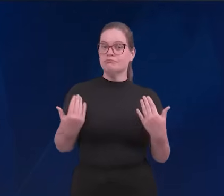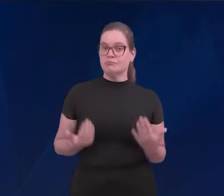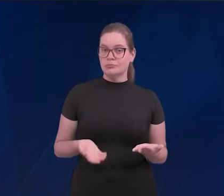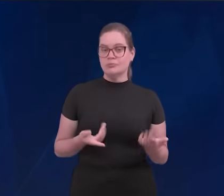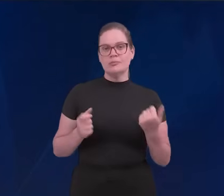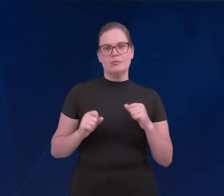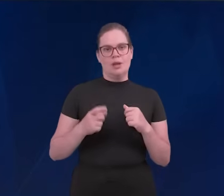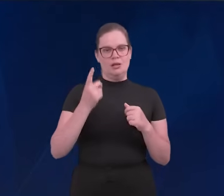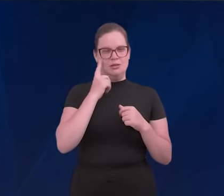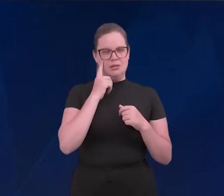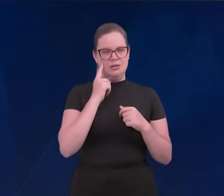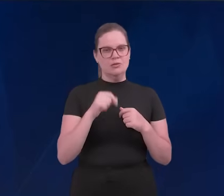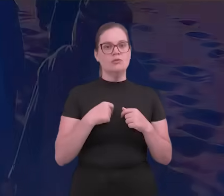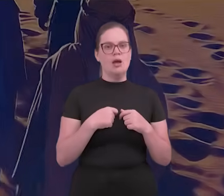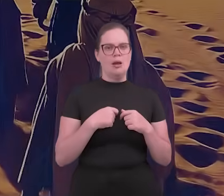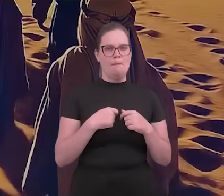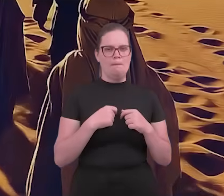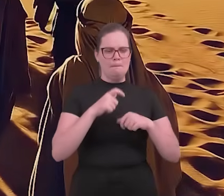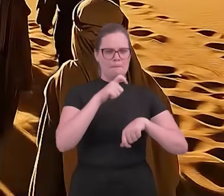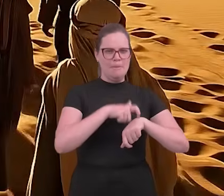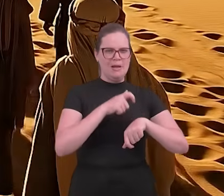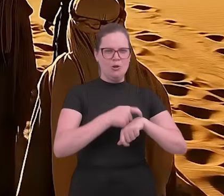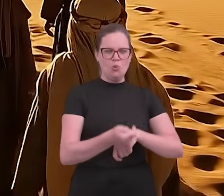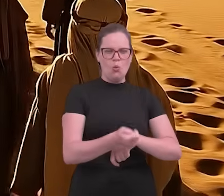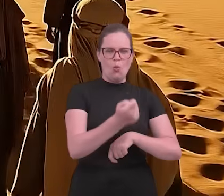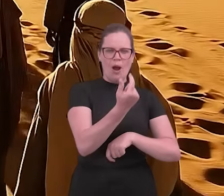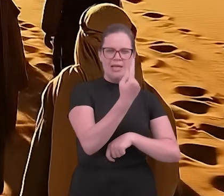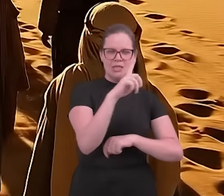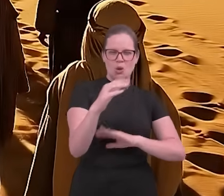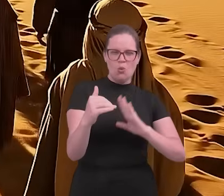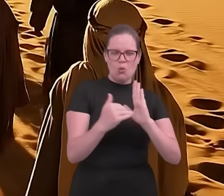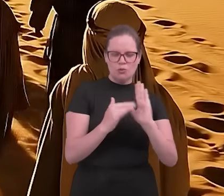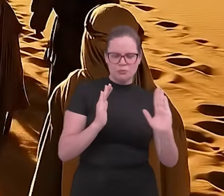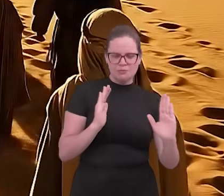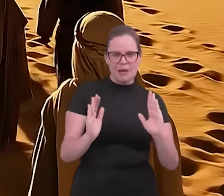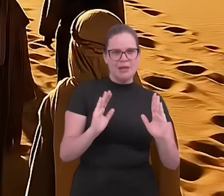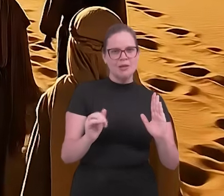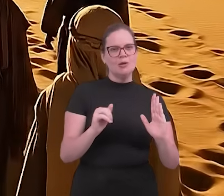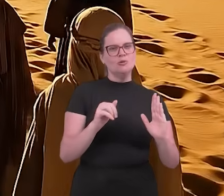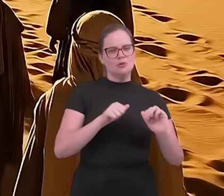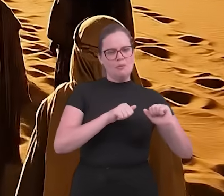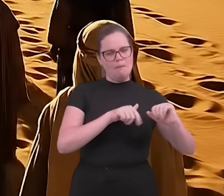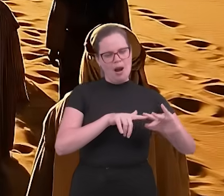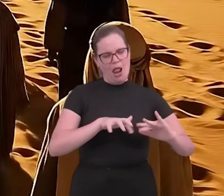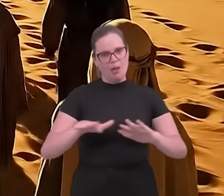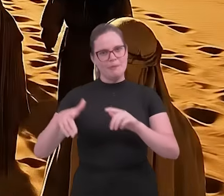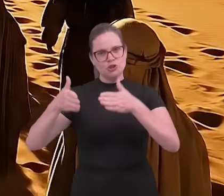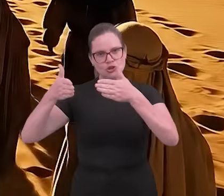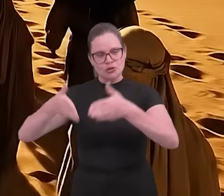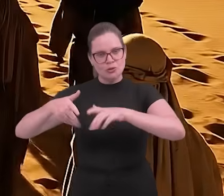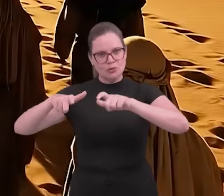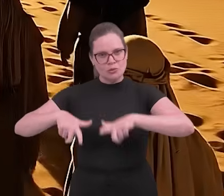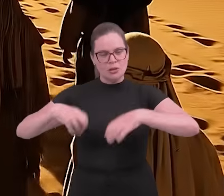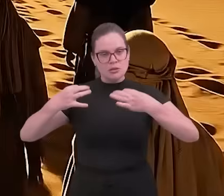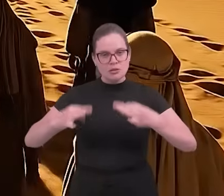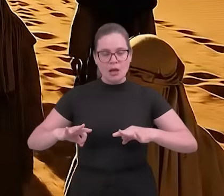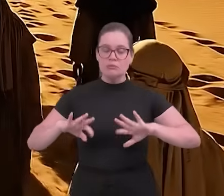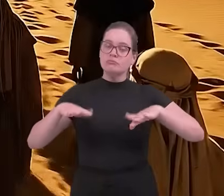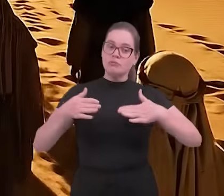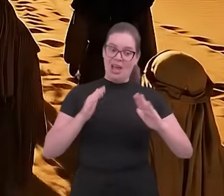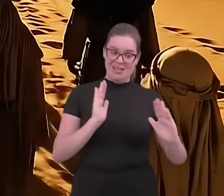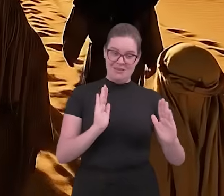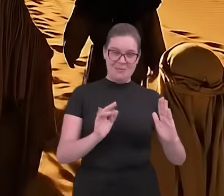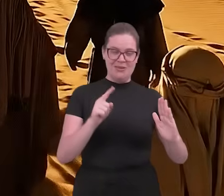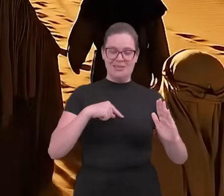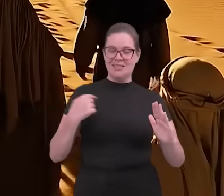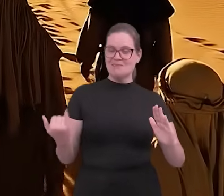altura, na última etapa da caminhada de Deus com seu povo, era crucial vencer